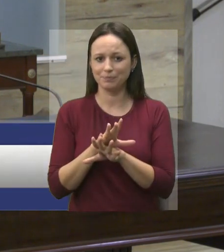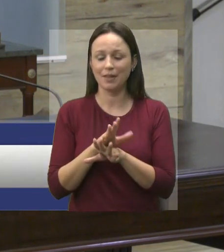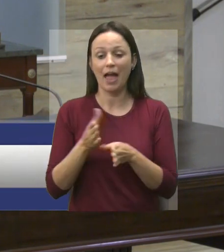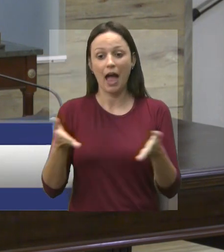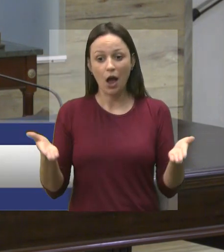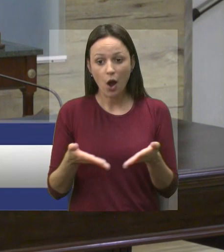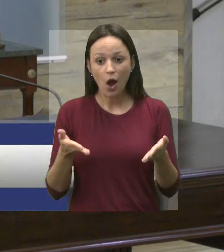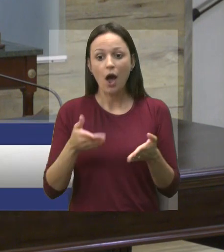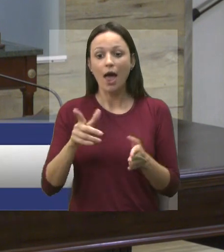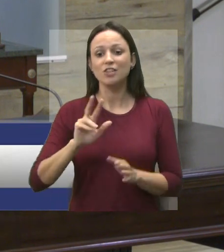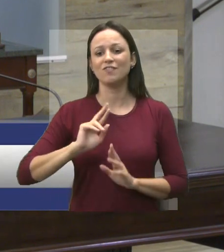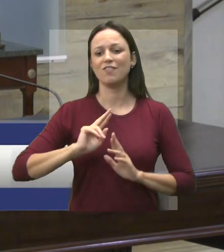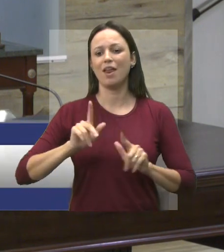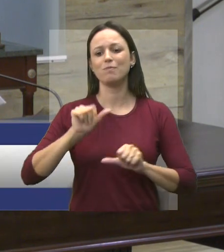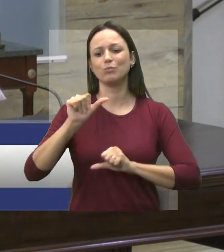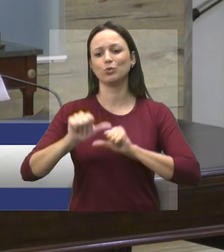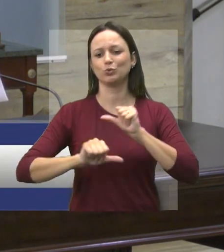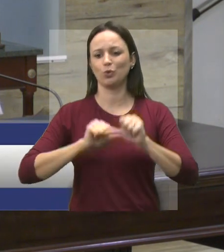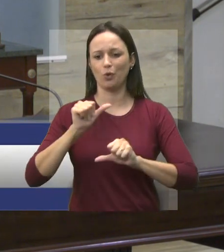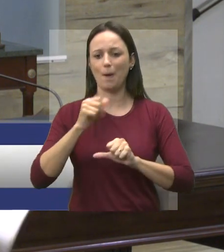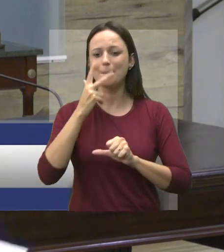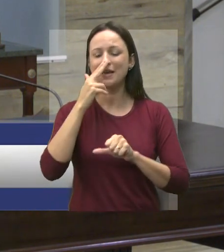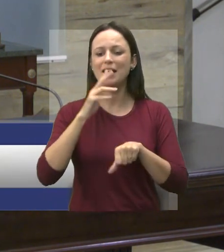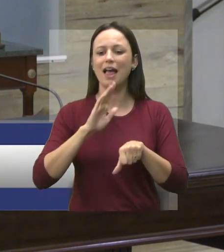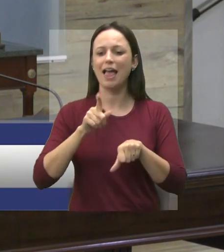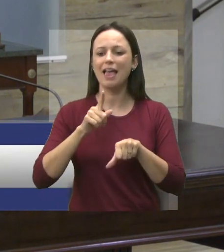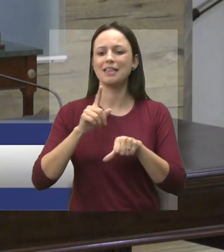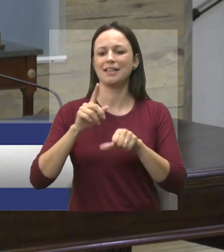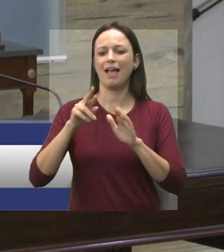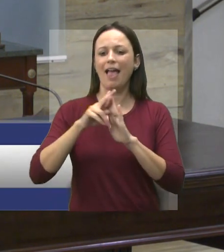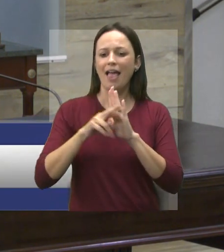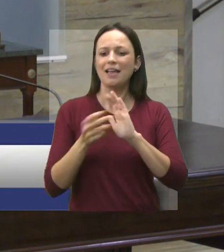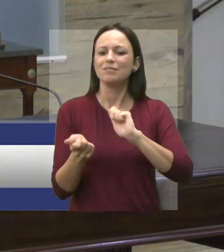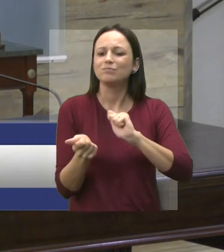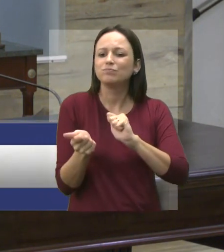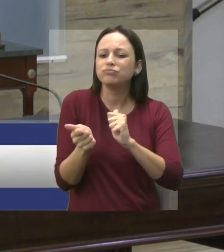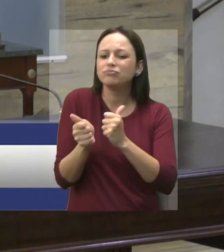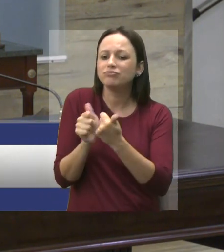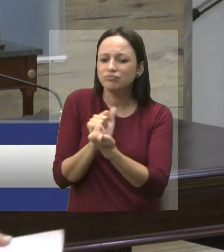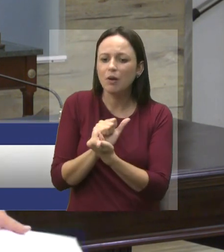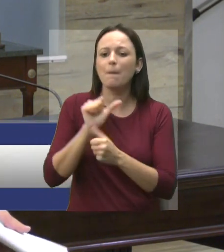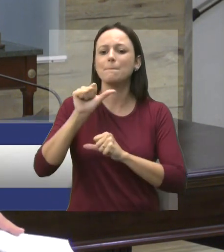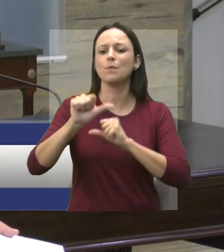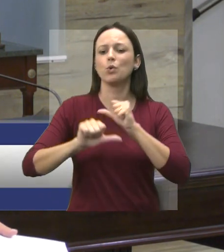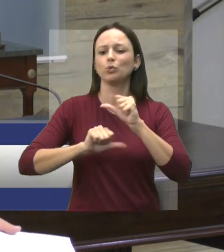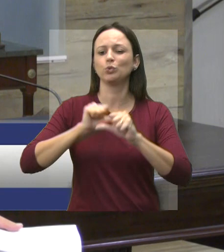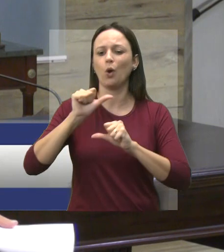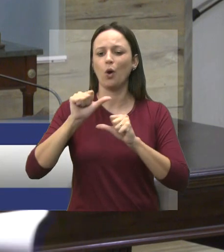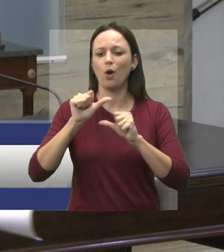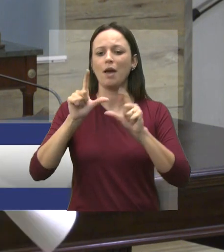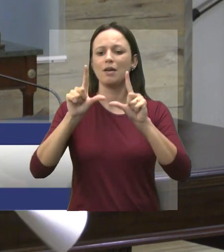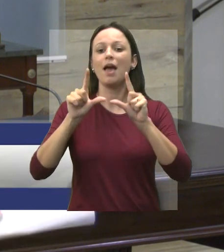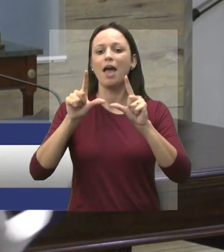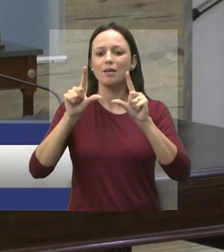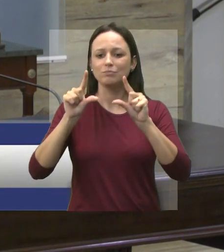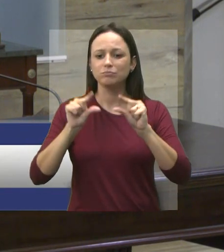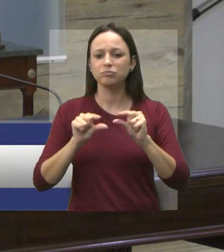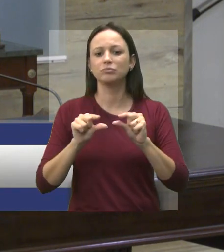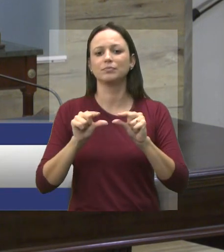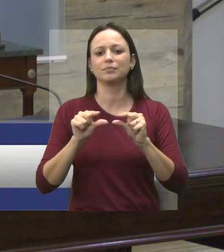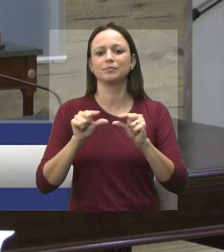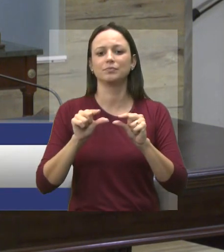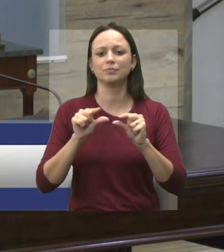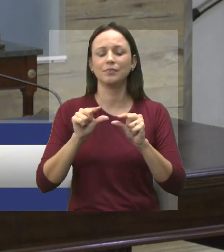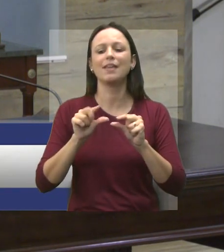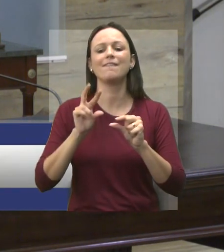acontece hoje. Então, hoje eles reduziram o tempo de transição, que vai impactar